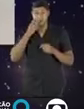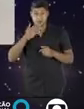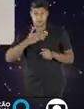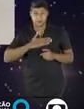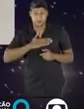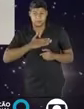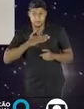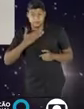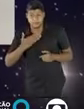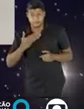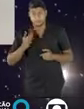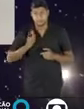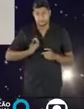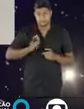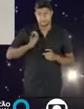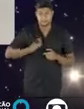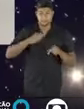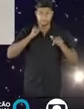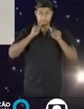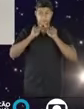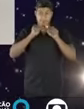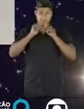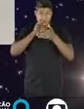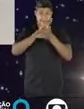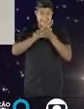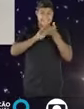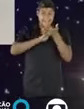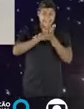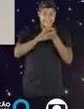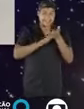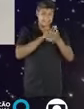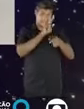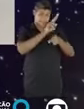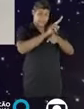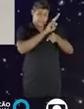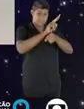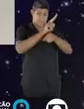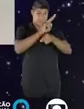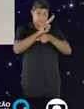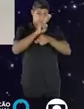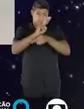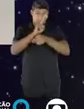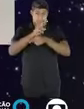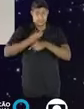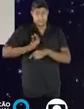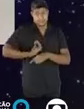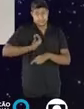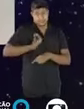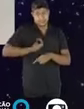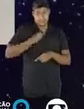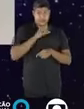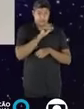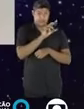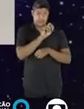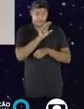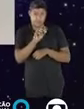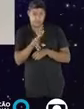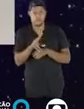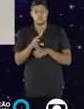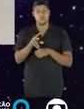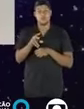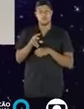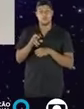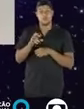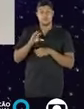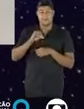a gente, em vez de deixar o nosso organismo trabalhando em prol de defender, ou seja, esses vírus, bactérias e etc., a gente está